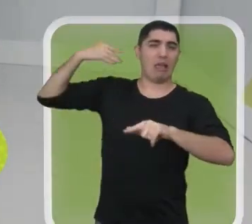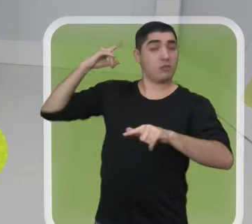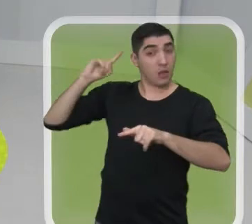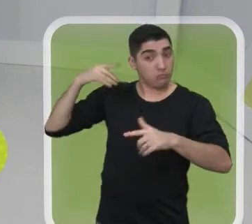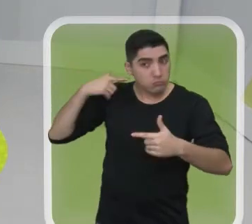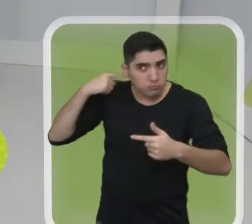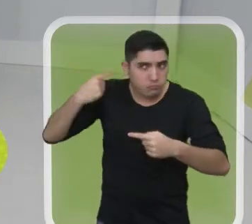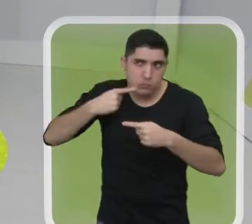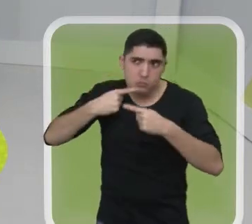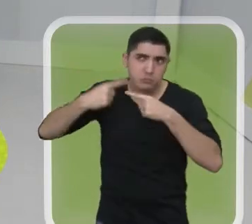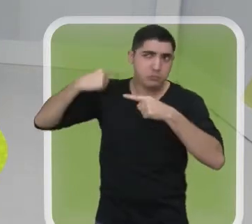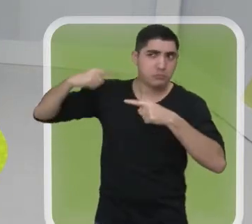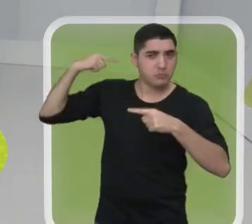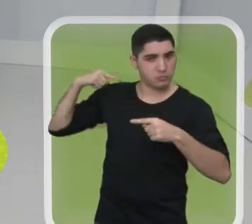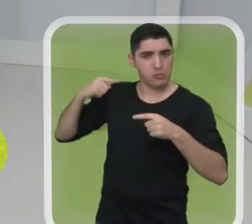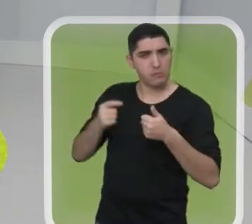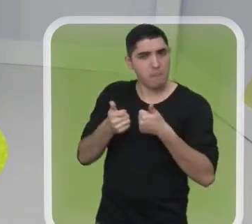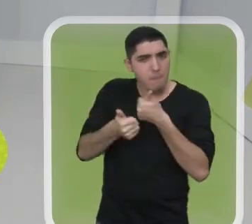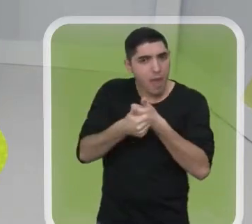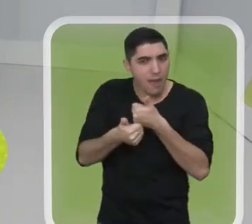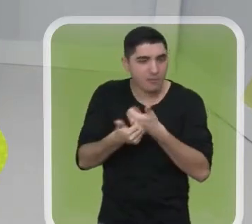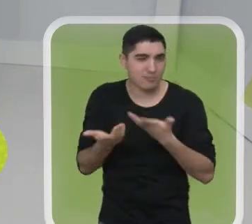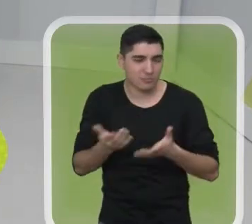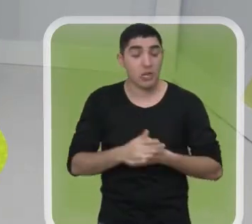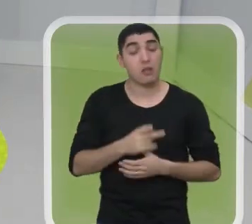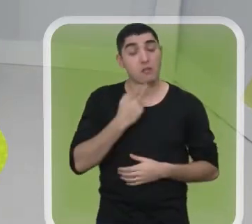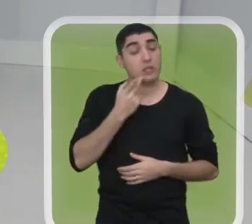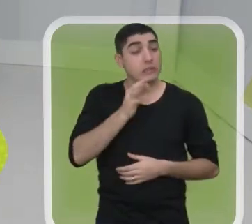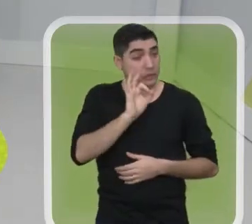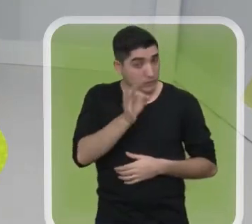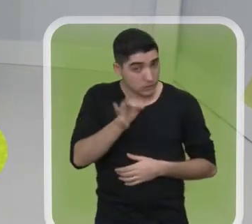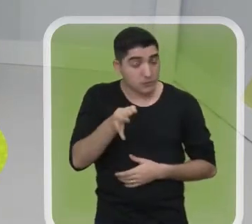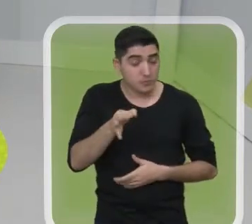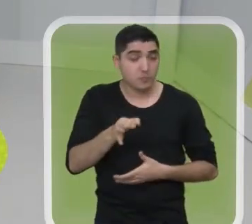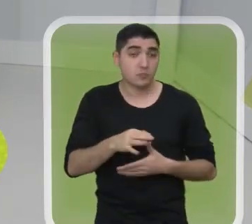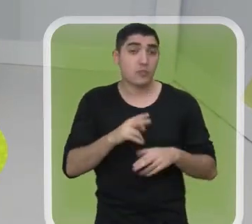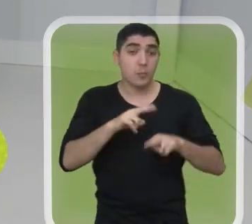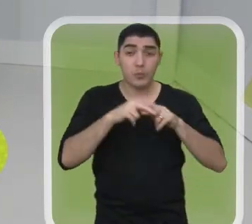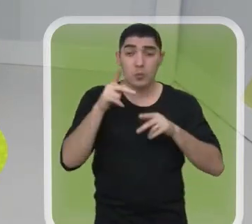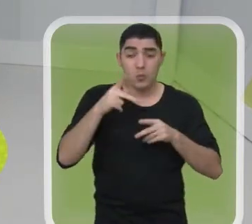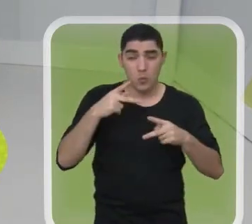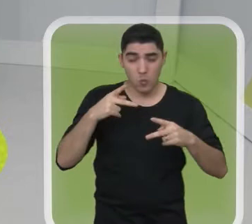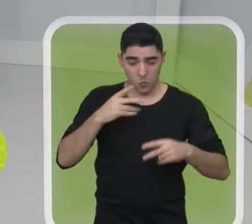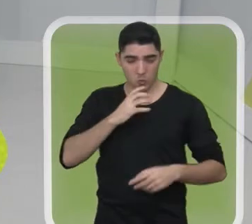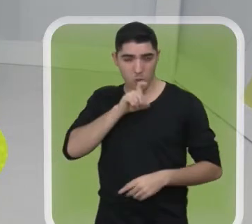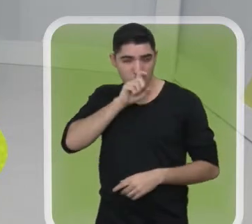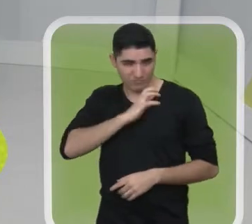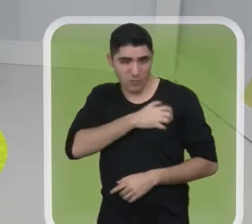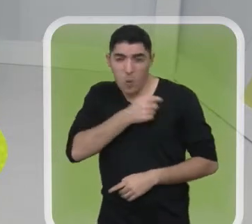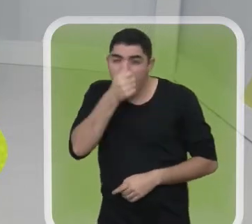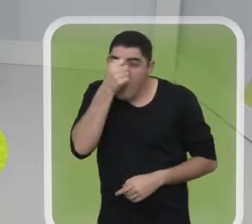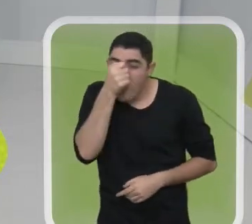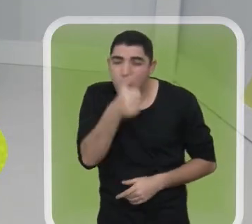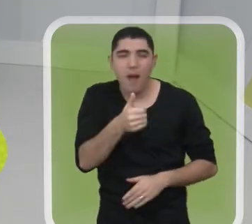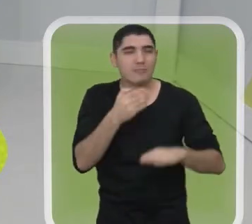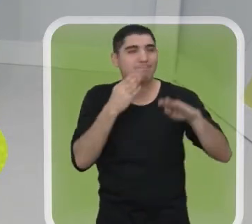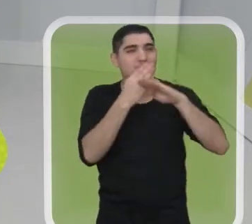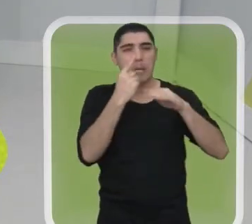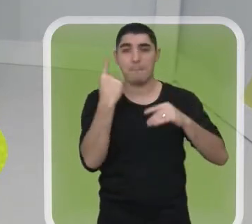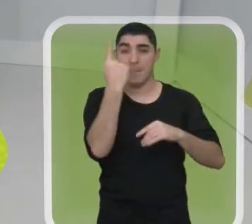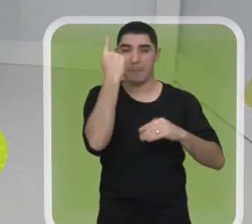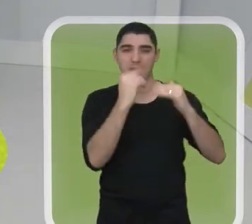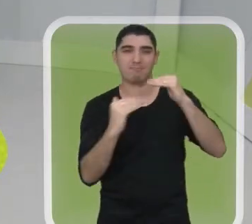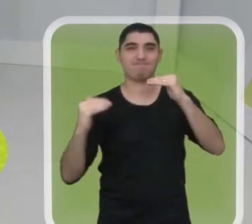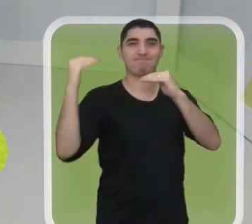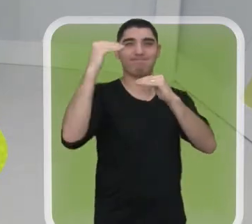época, dessa busca de reestruturação. O São José, nessa época, quase chegou à primeira divisão por muito pouco. Né? Naquela invasão de Americana, foi